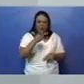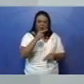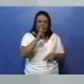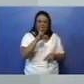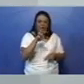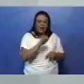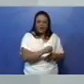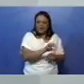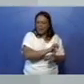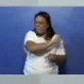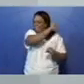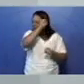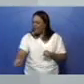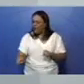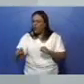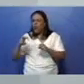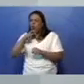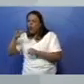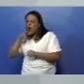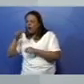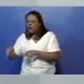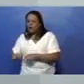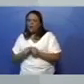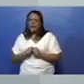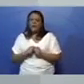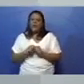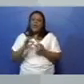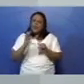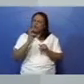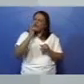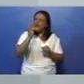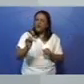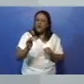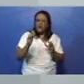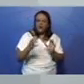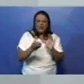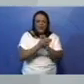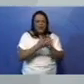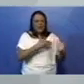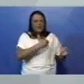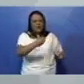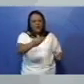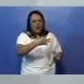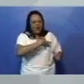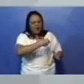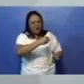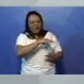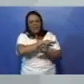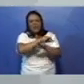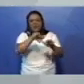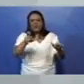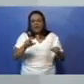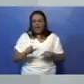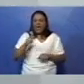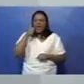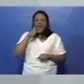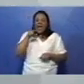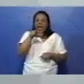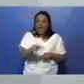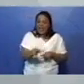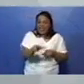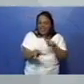E quando ele era já adulto, se casou, teve vários filhos, e ela fez uma alucinação. Ela fez com que